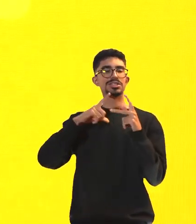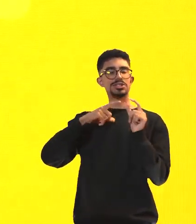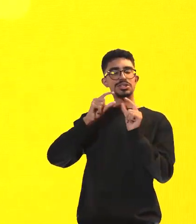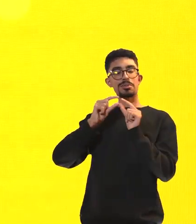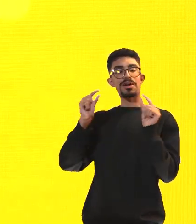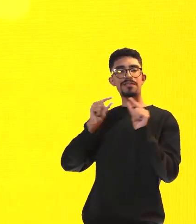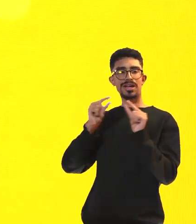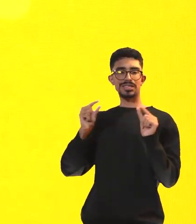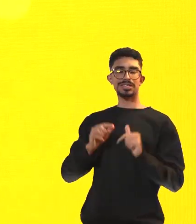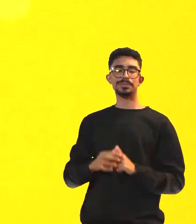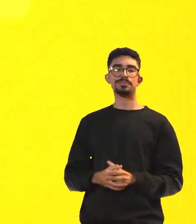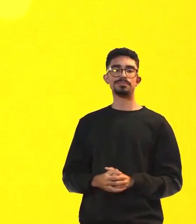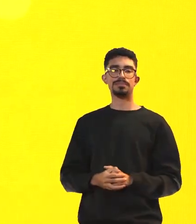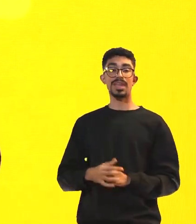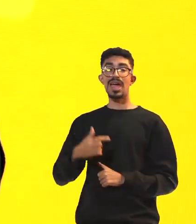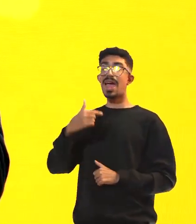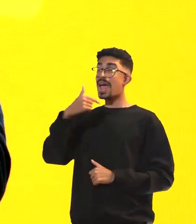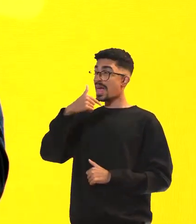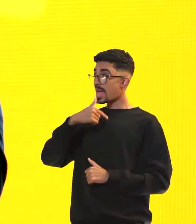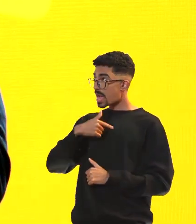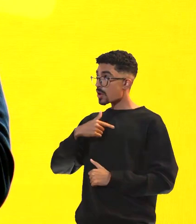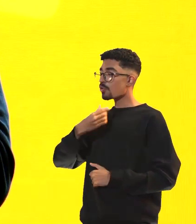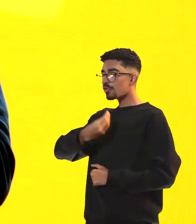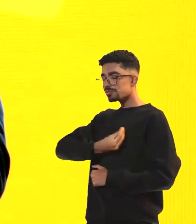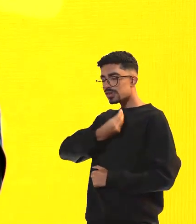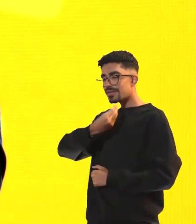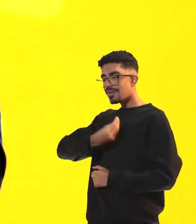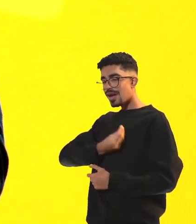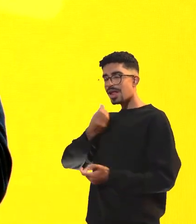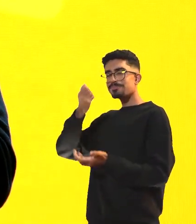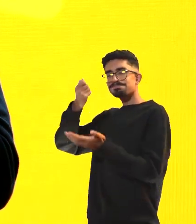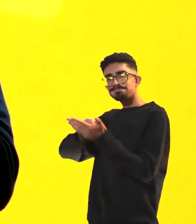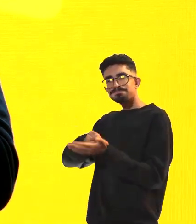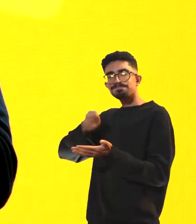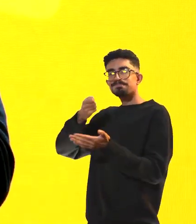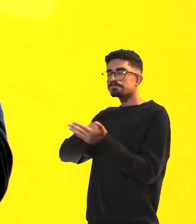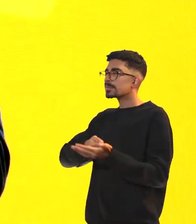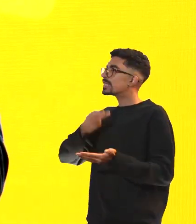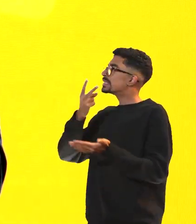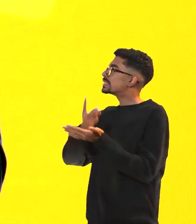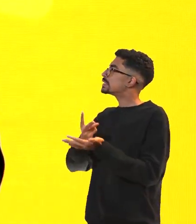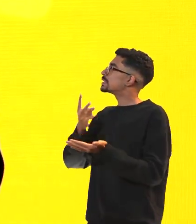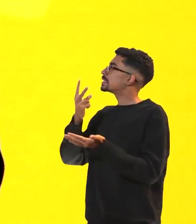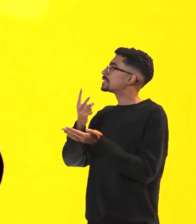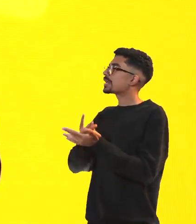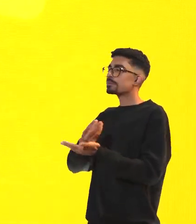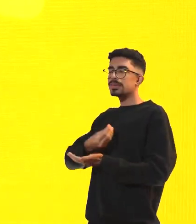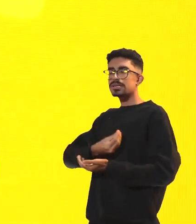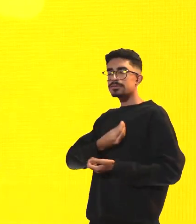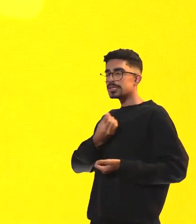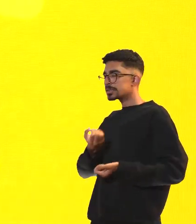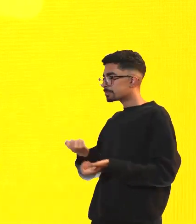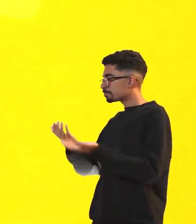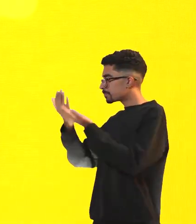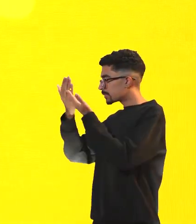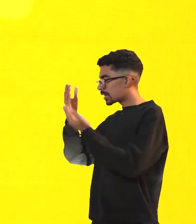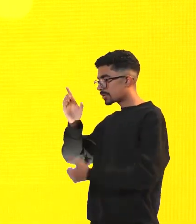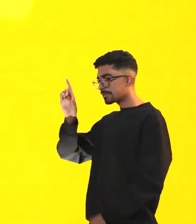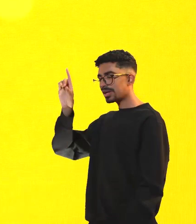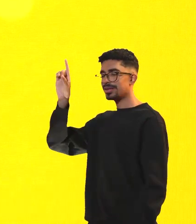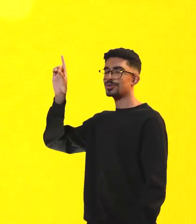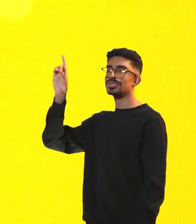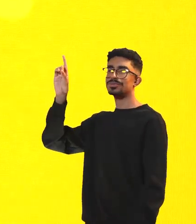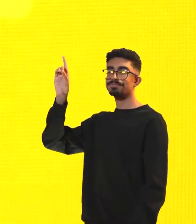Jesus. Sua vida não é mais sua quando você entregou para Jesus. E essa é a maior liberdade que você pode